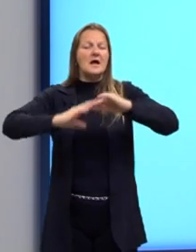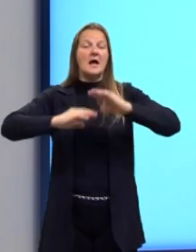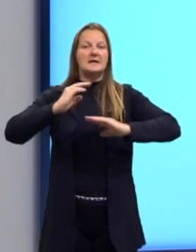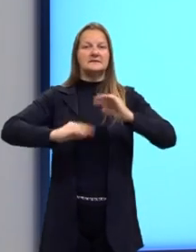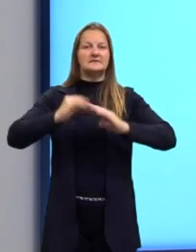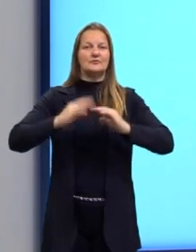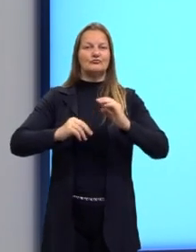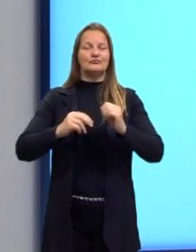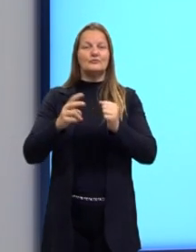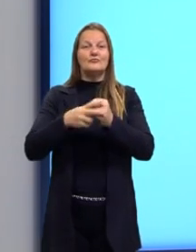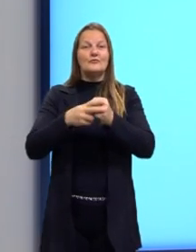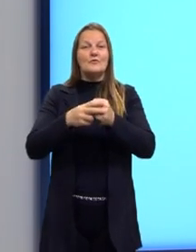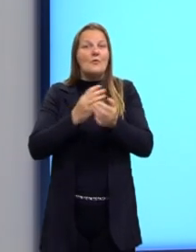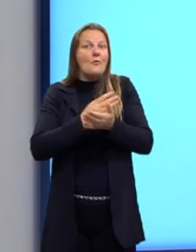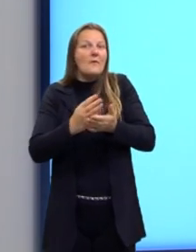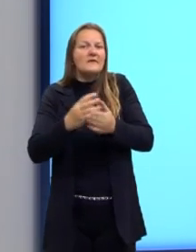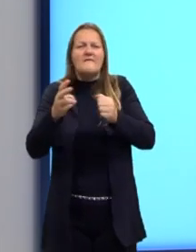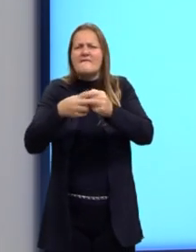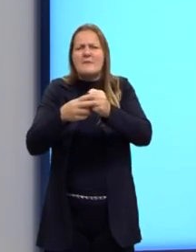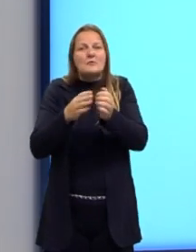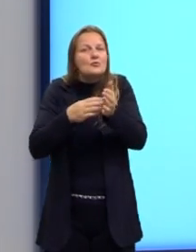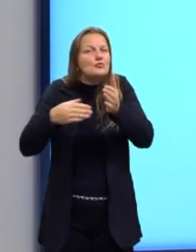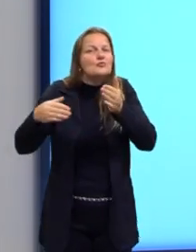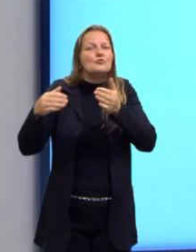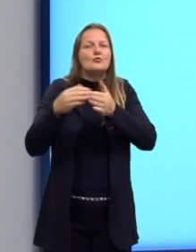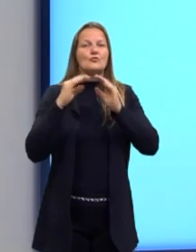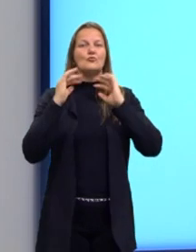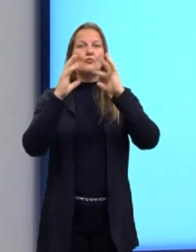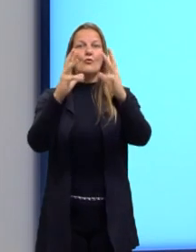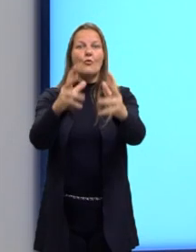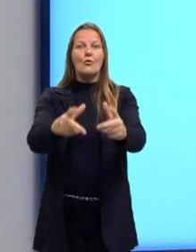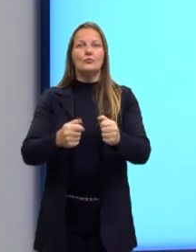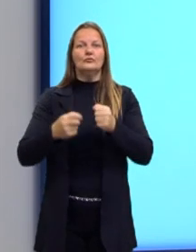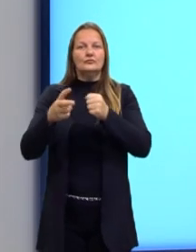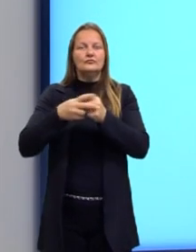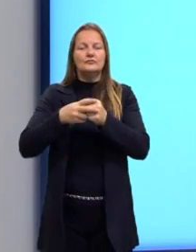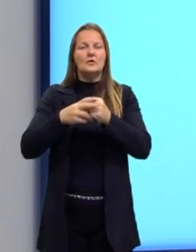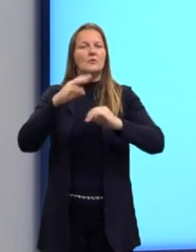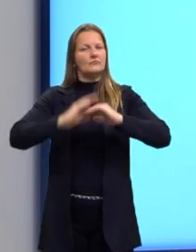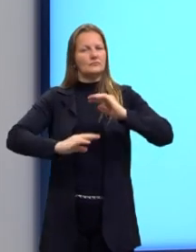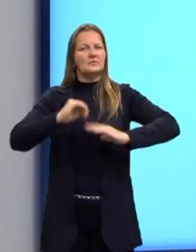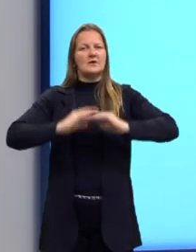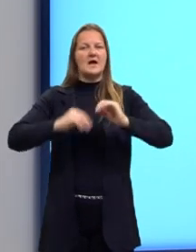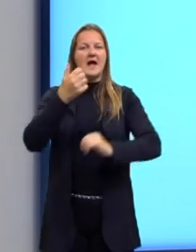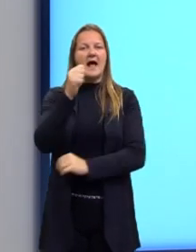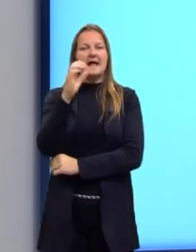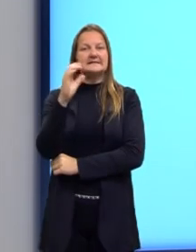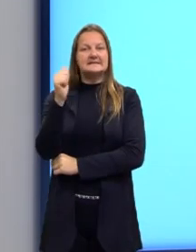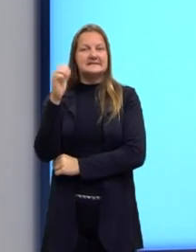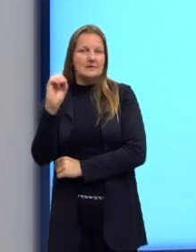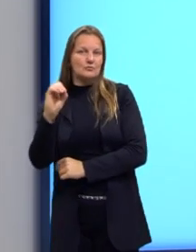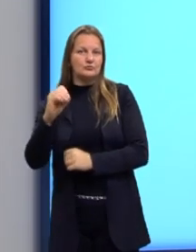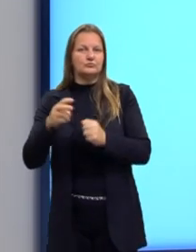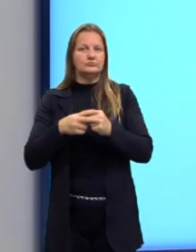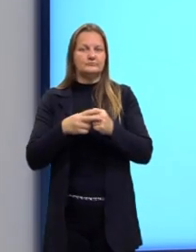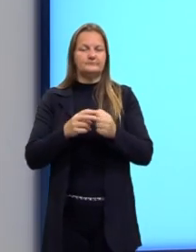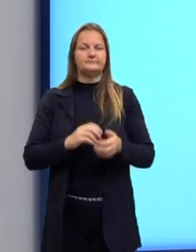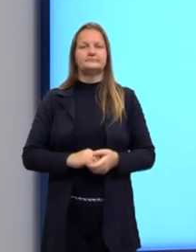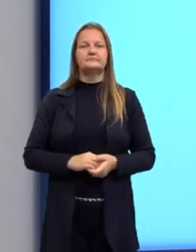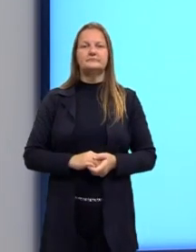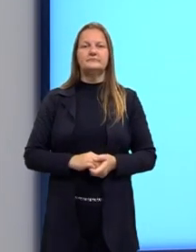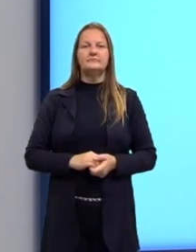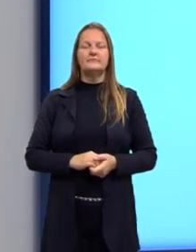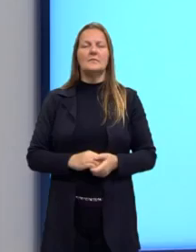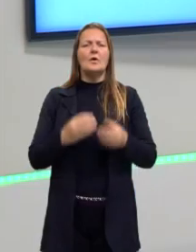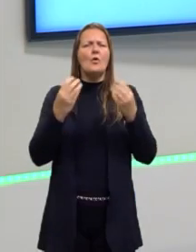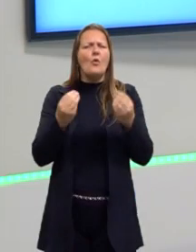porque eles partem de verbos Então se eles partem de verbos automaticamente indicam ações como